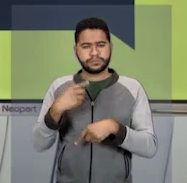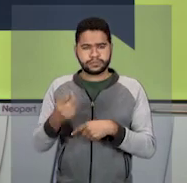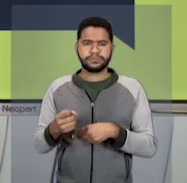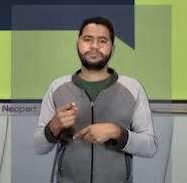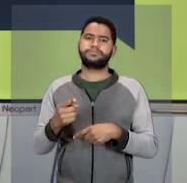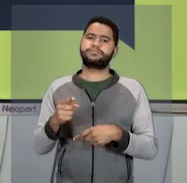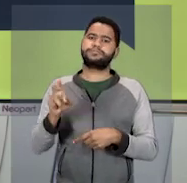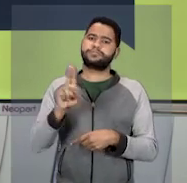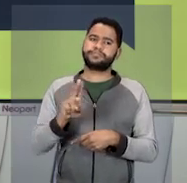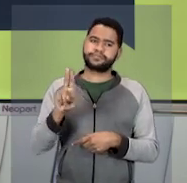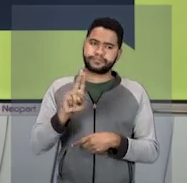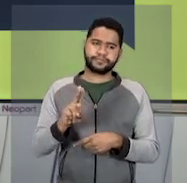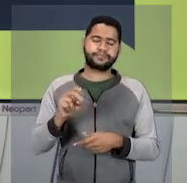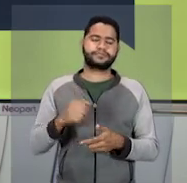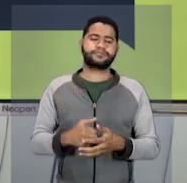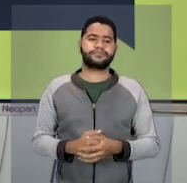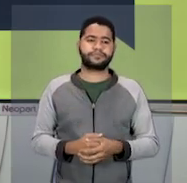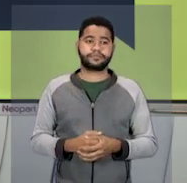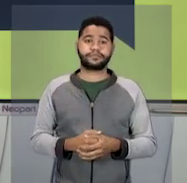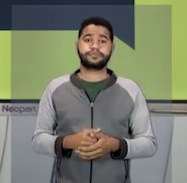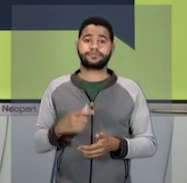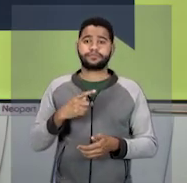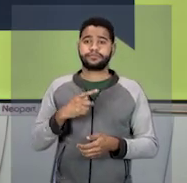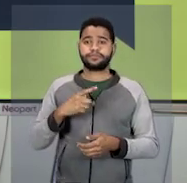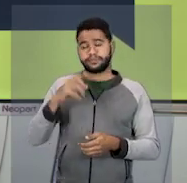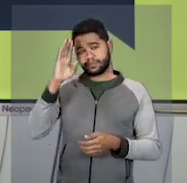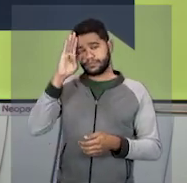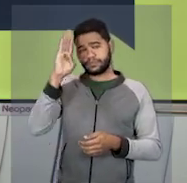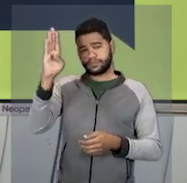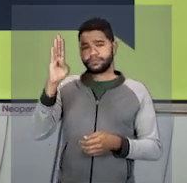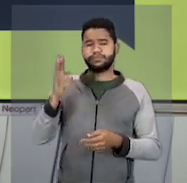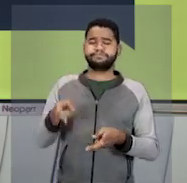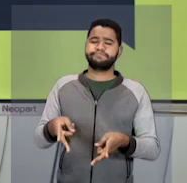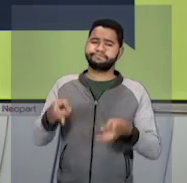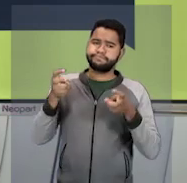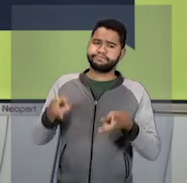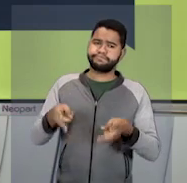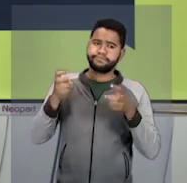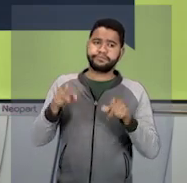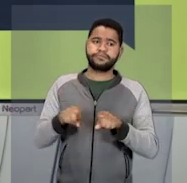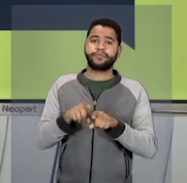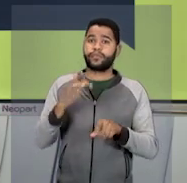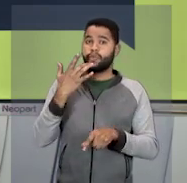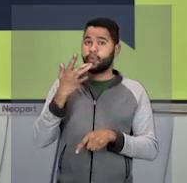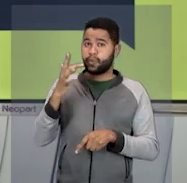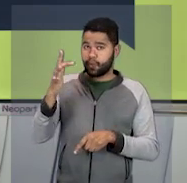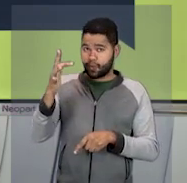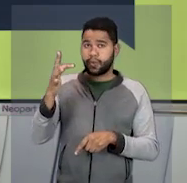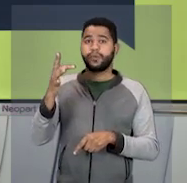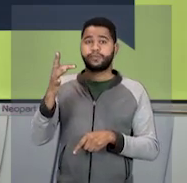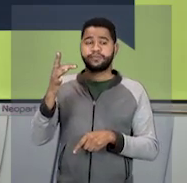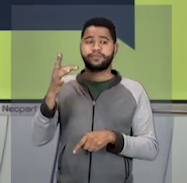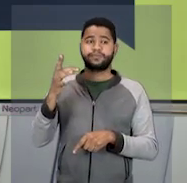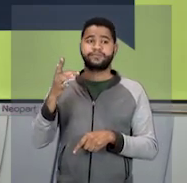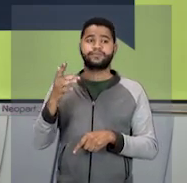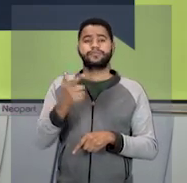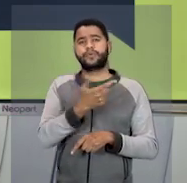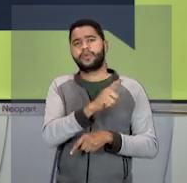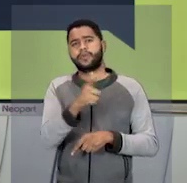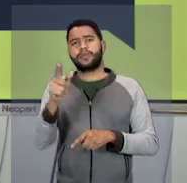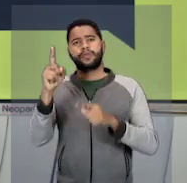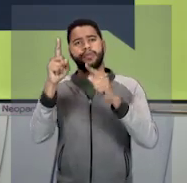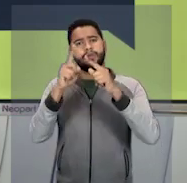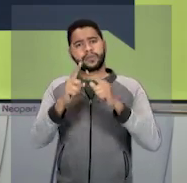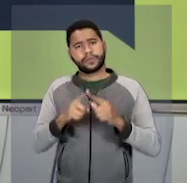esse produto industrializado. Então, nós temos o destaque para o extrativismo, além também do ouro, também outros tipos